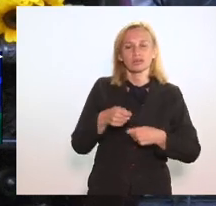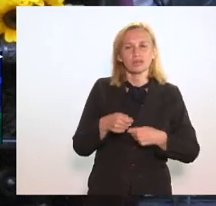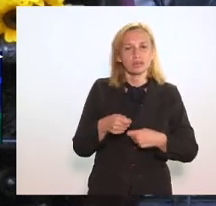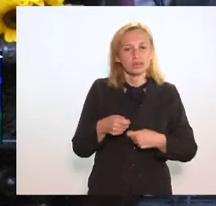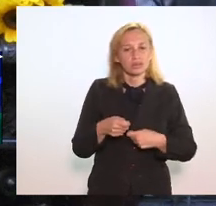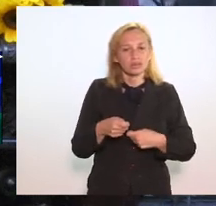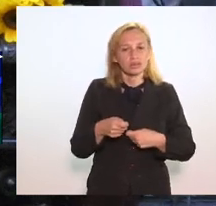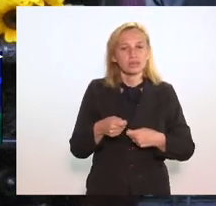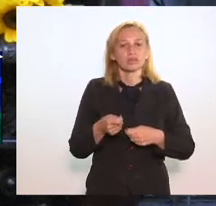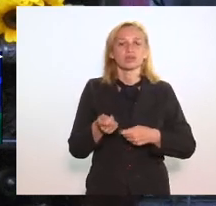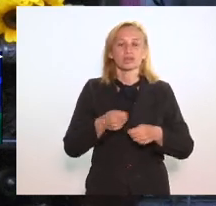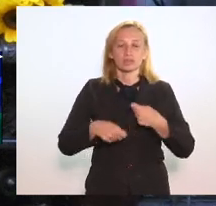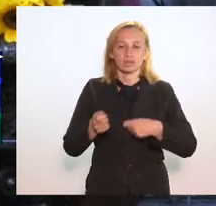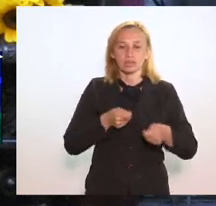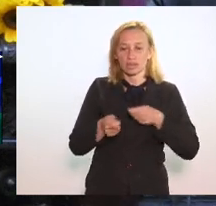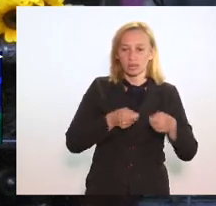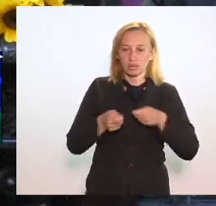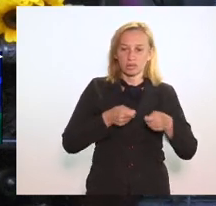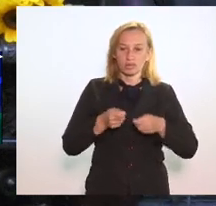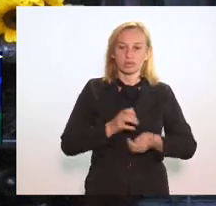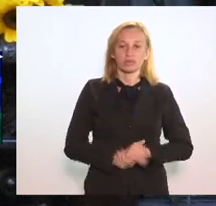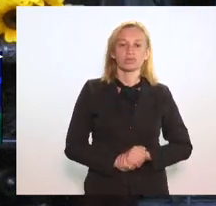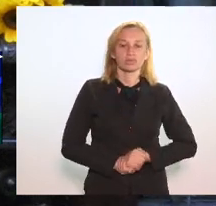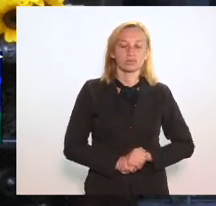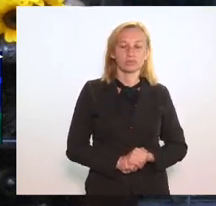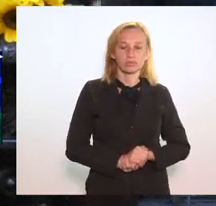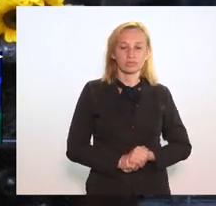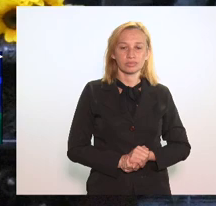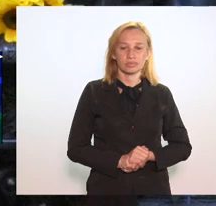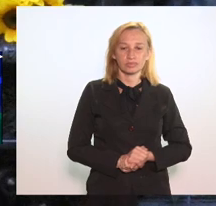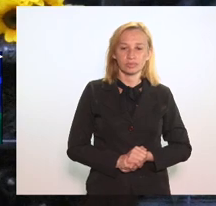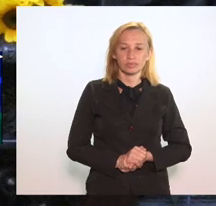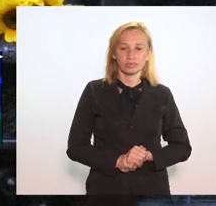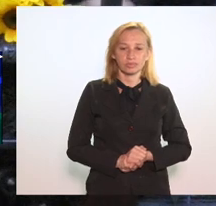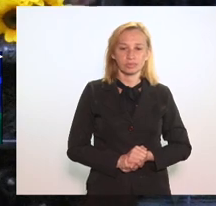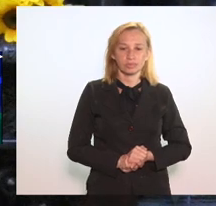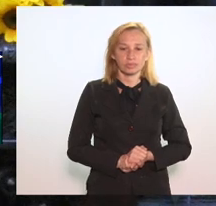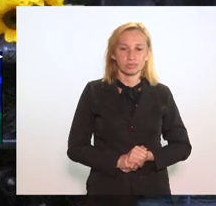Regional de orçamento Finanças fiscalização financeira e controle